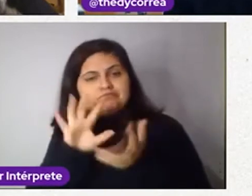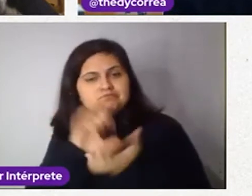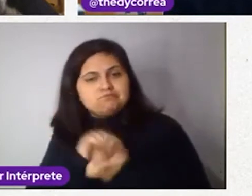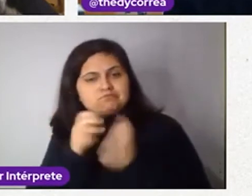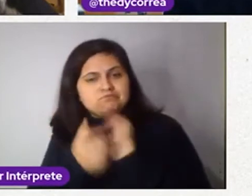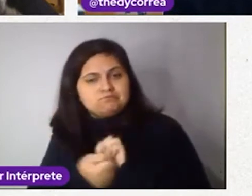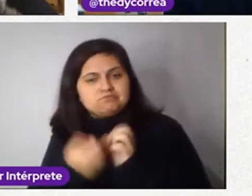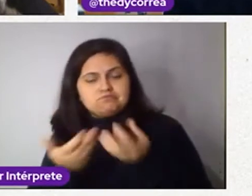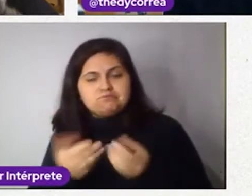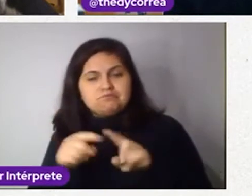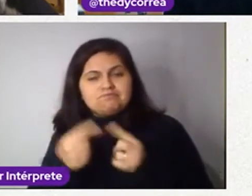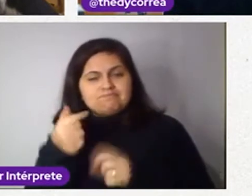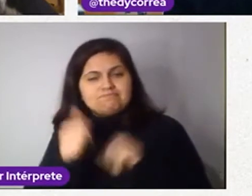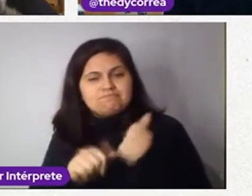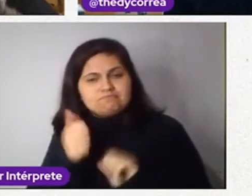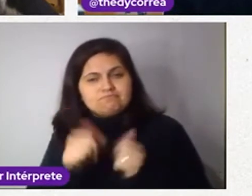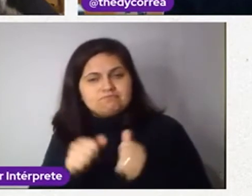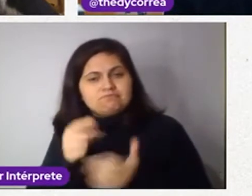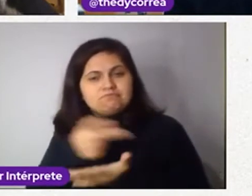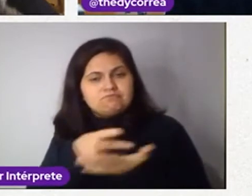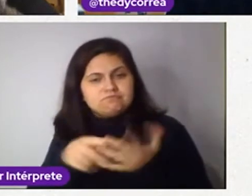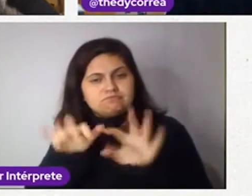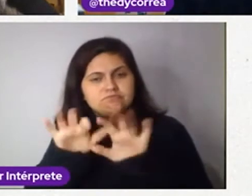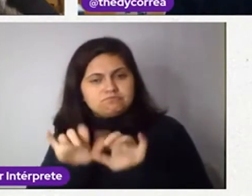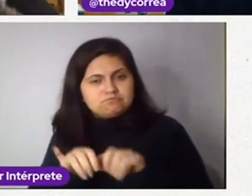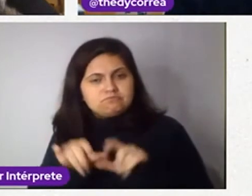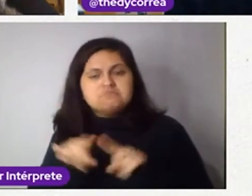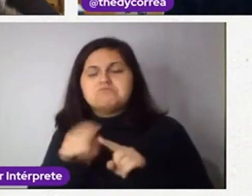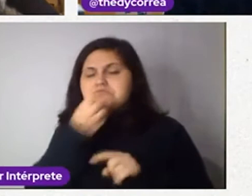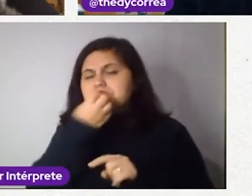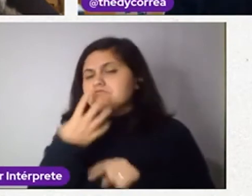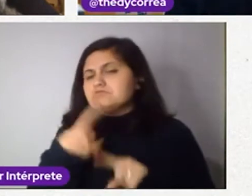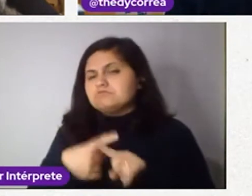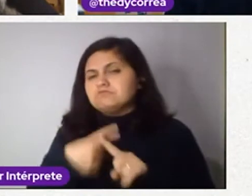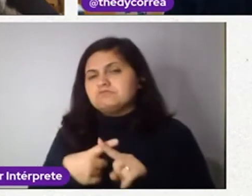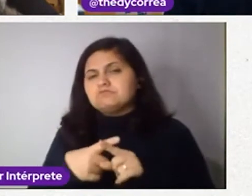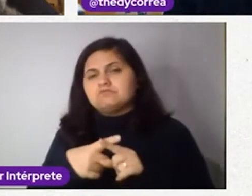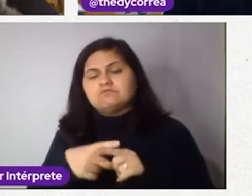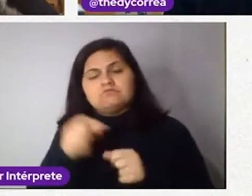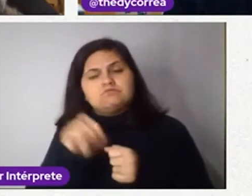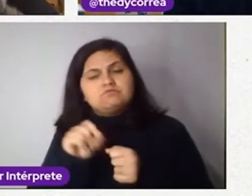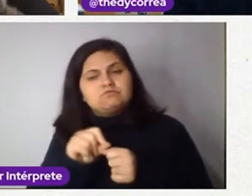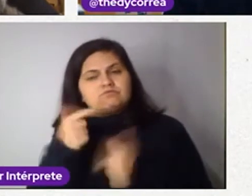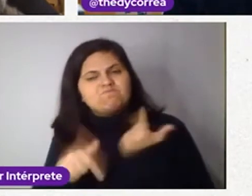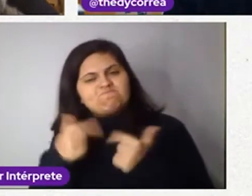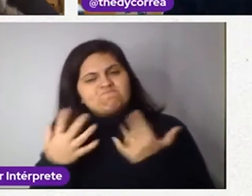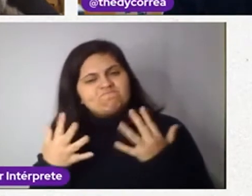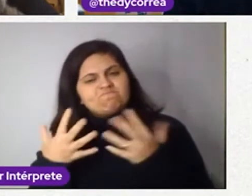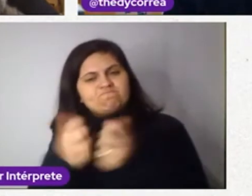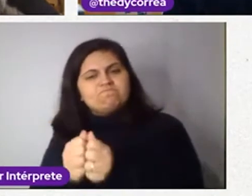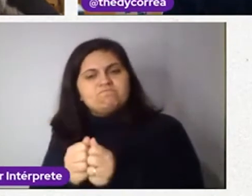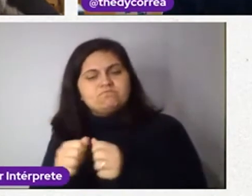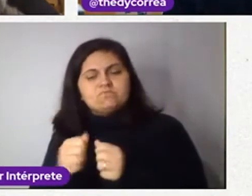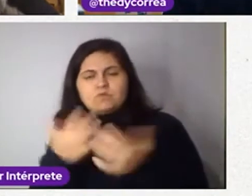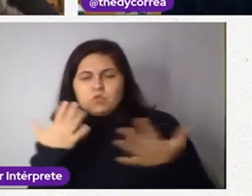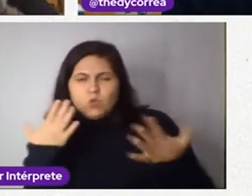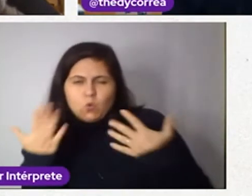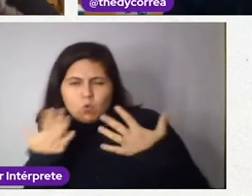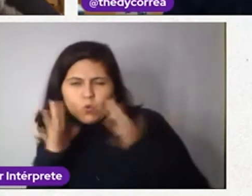escrita também ficou boa em função desse trabalho feito a quatro mãos ali, né? E é um livro de suspense e